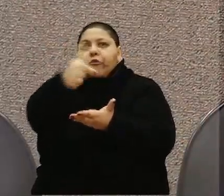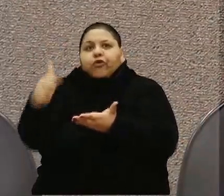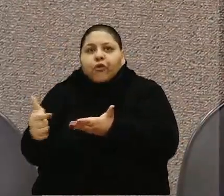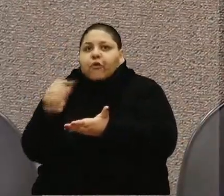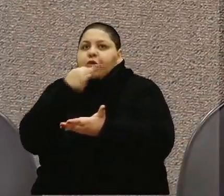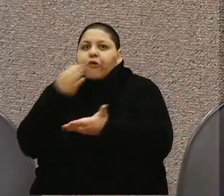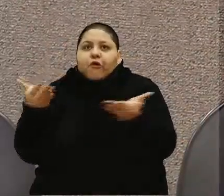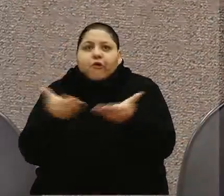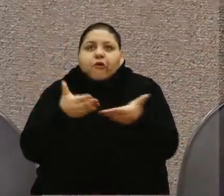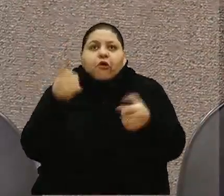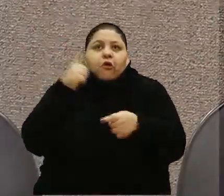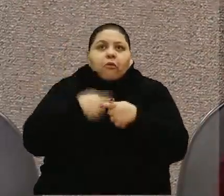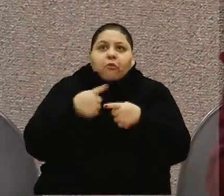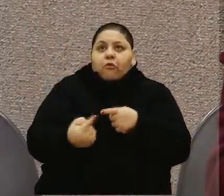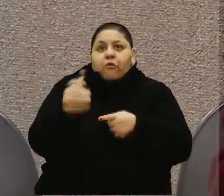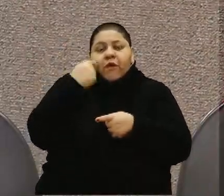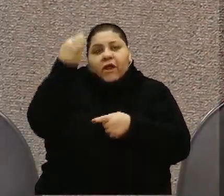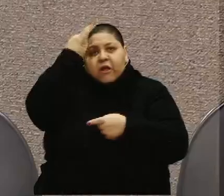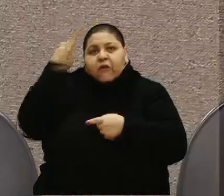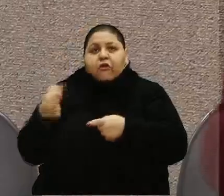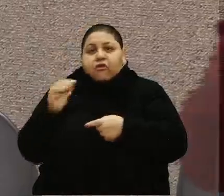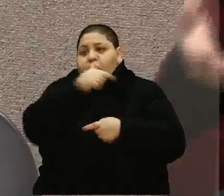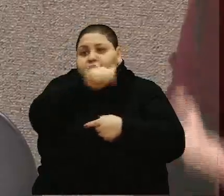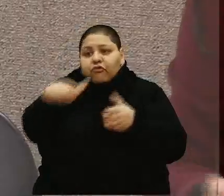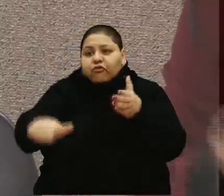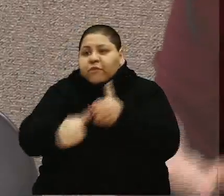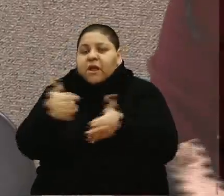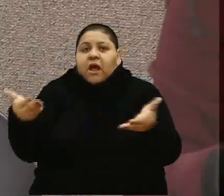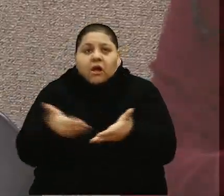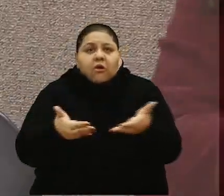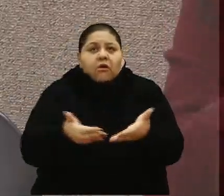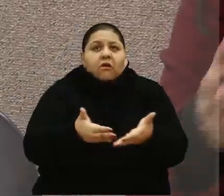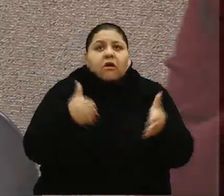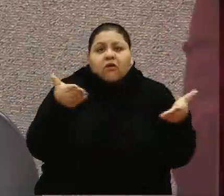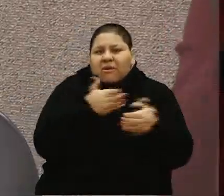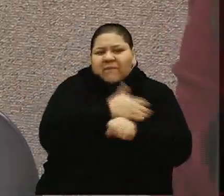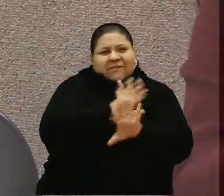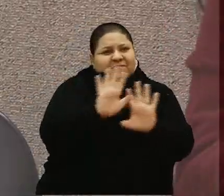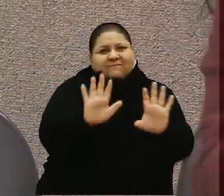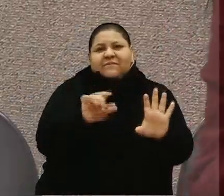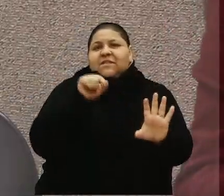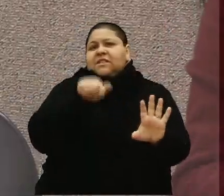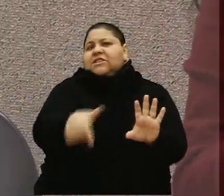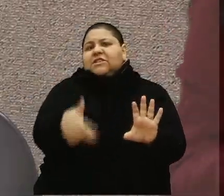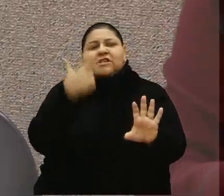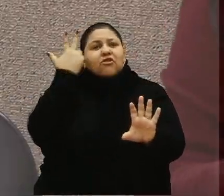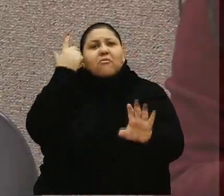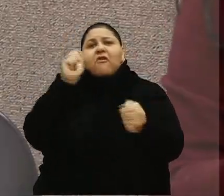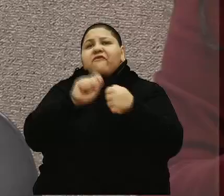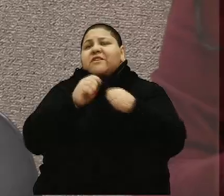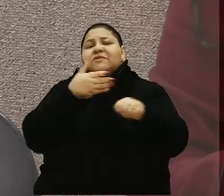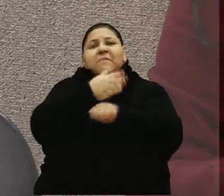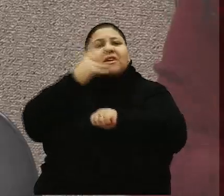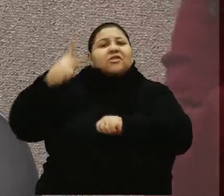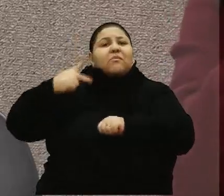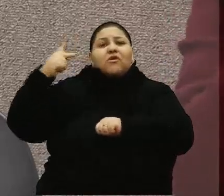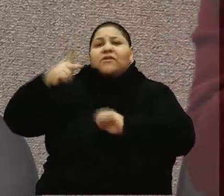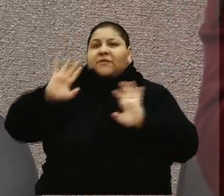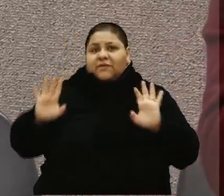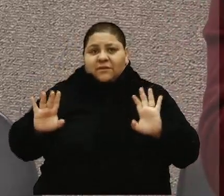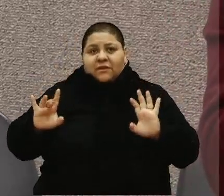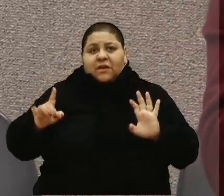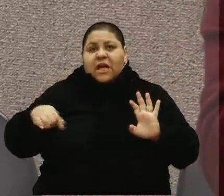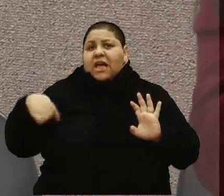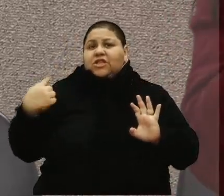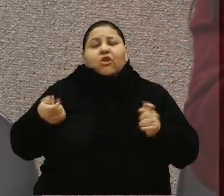lado, porque naquele momento entendia que o outro era melhor, agora acha que ok, vamos participar. Isso é normal, isso é da política, é entendimento. A gente não